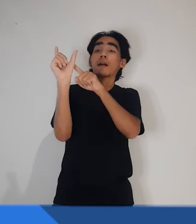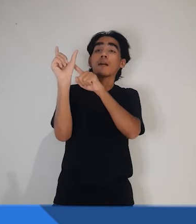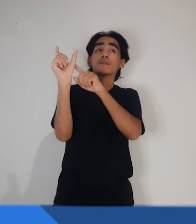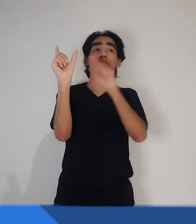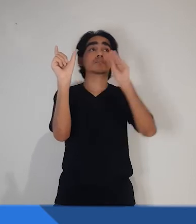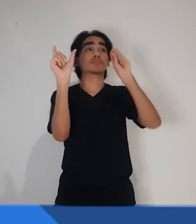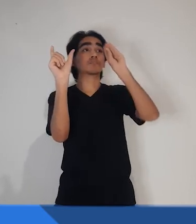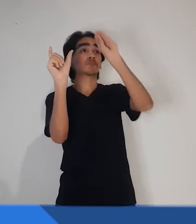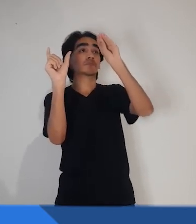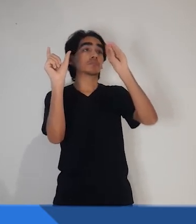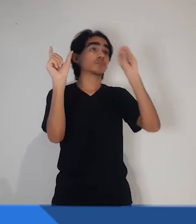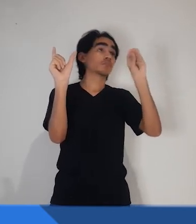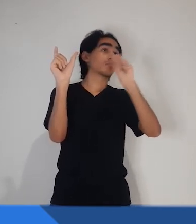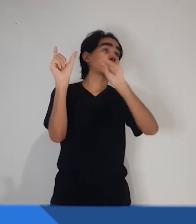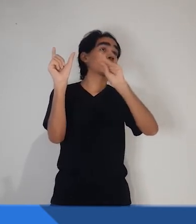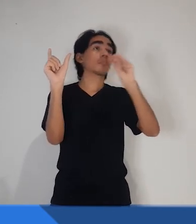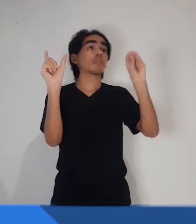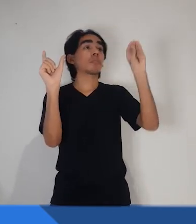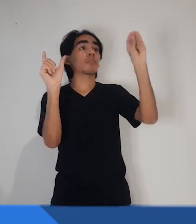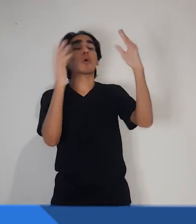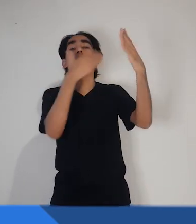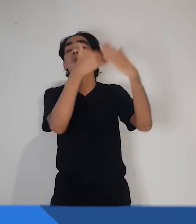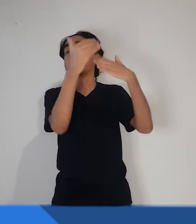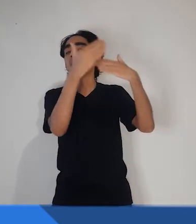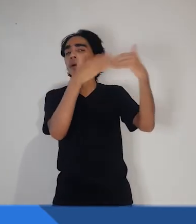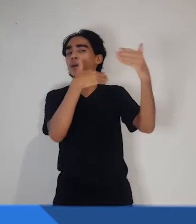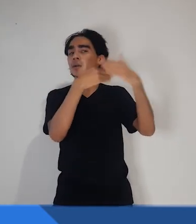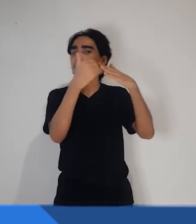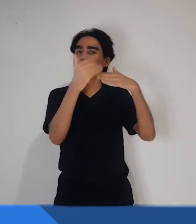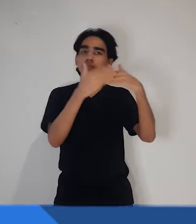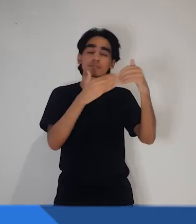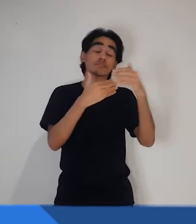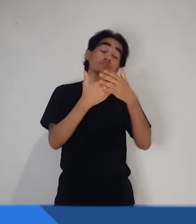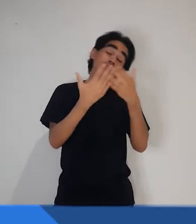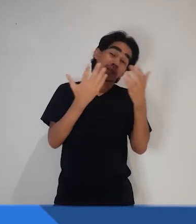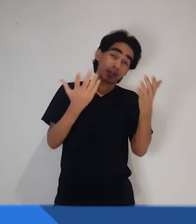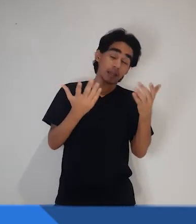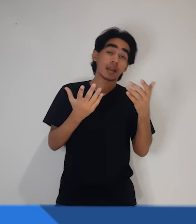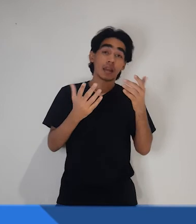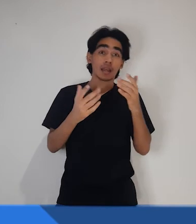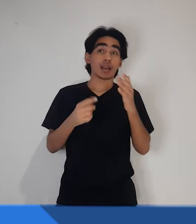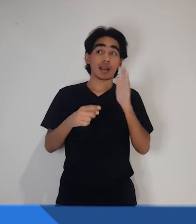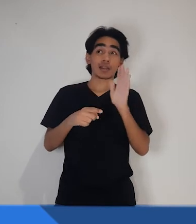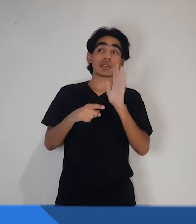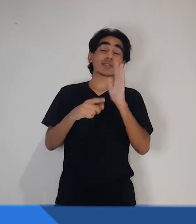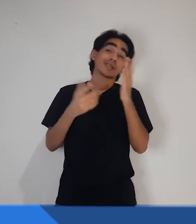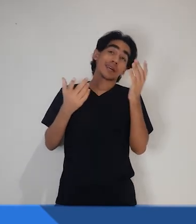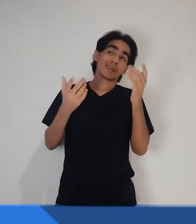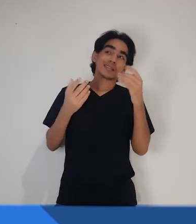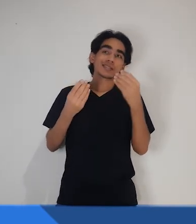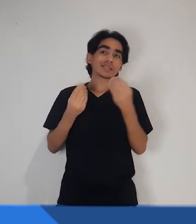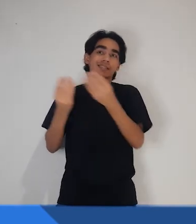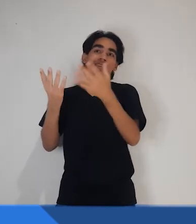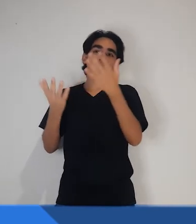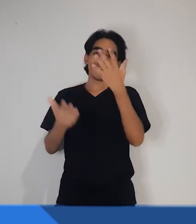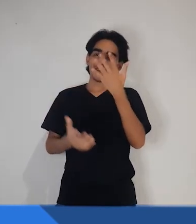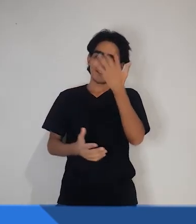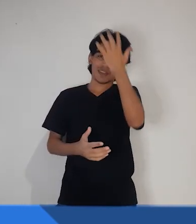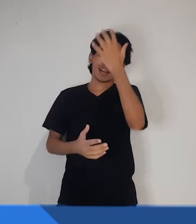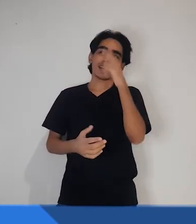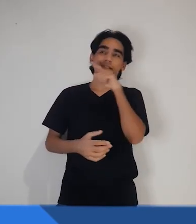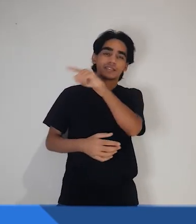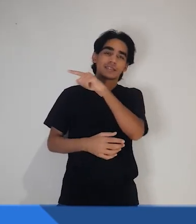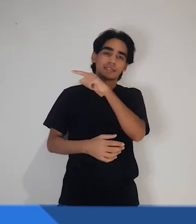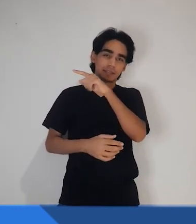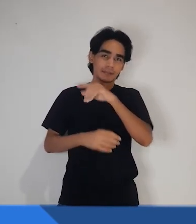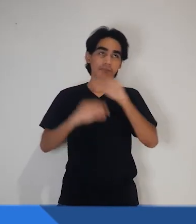mesma opção para preencher qualquer lacuna aqui. Assim a gente não entrega a resposta de mão beijada para ele.